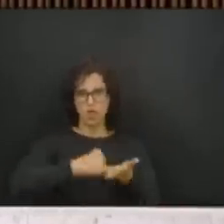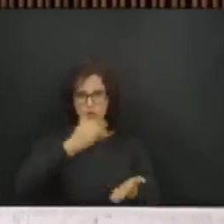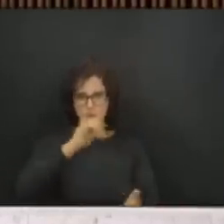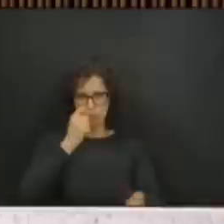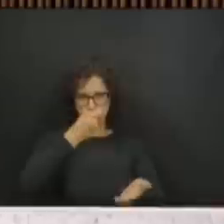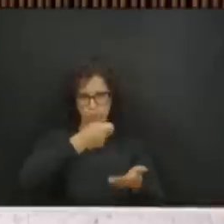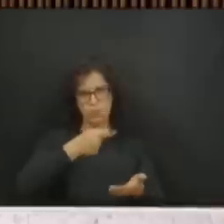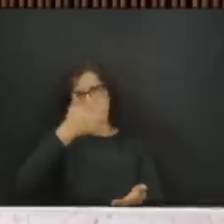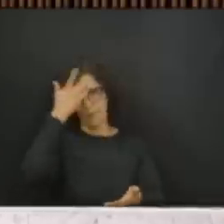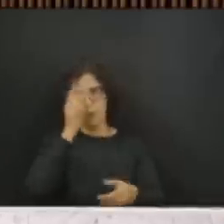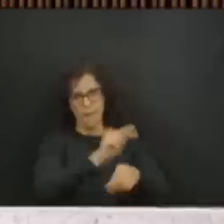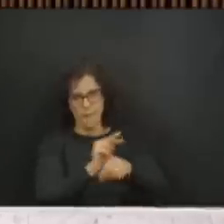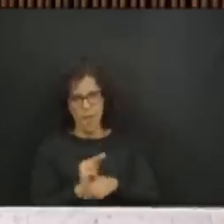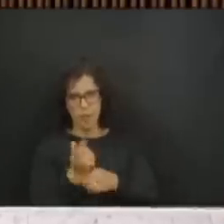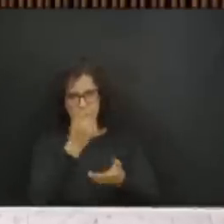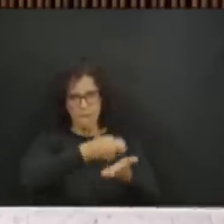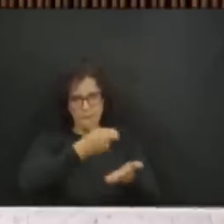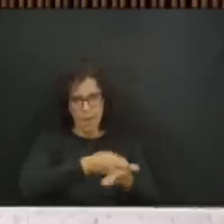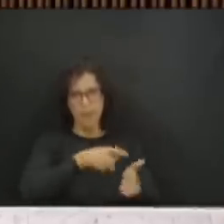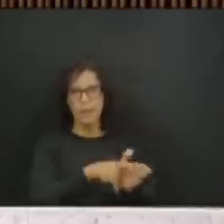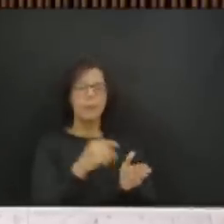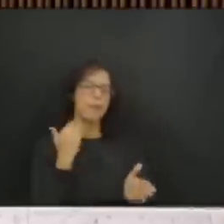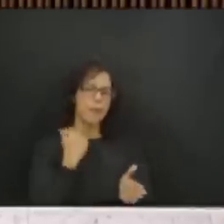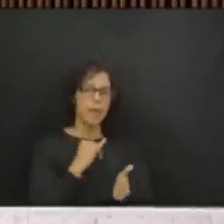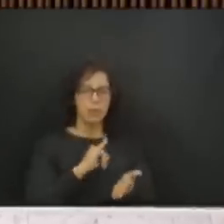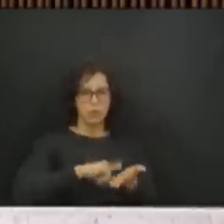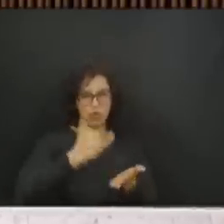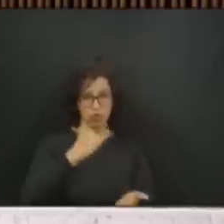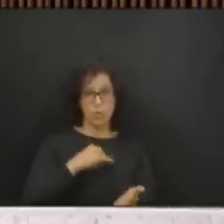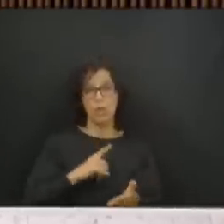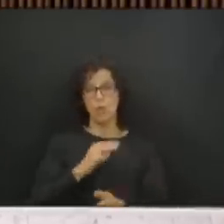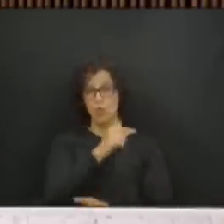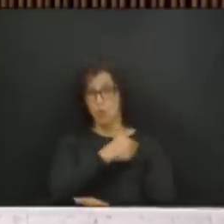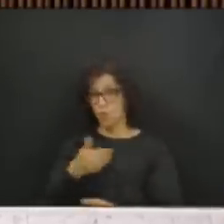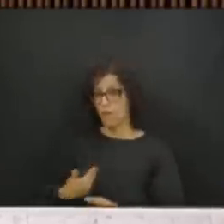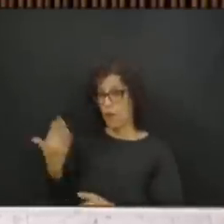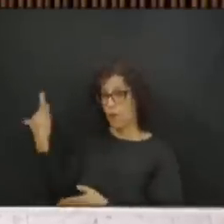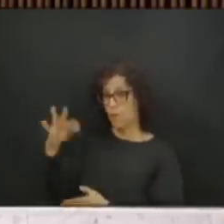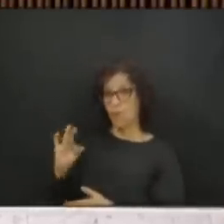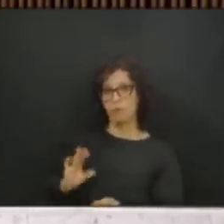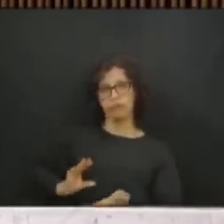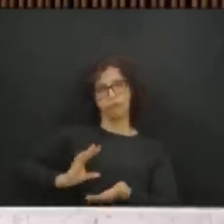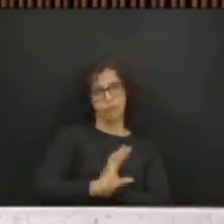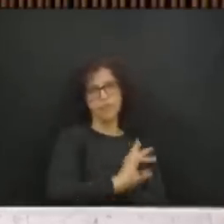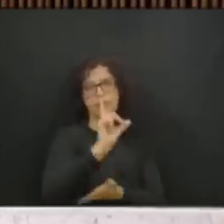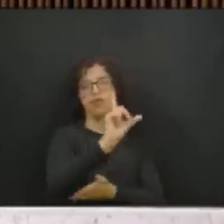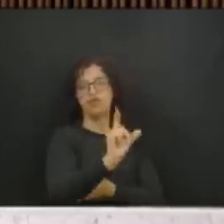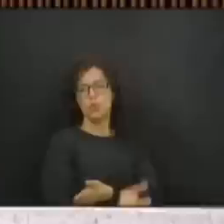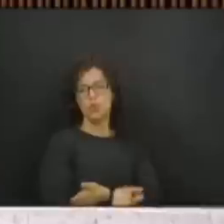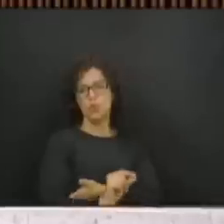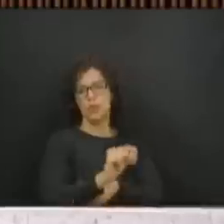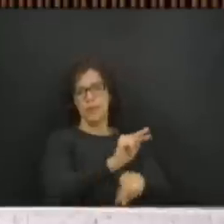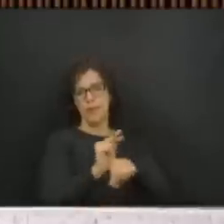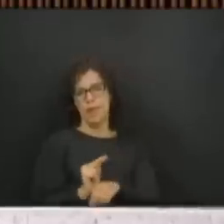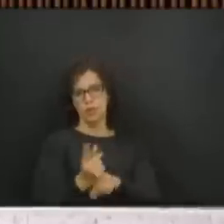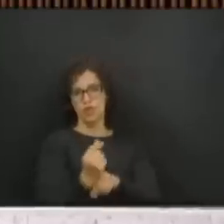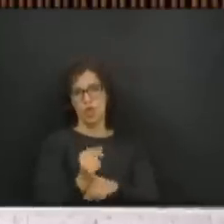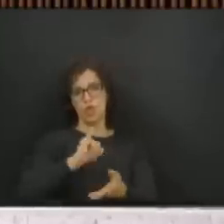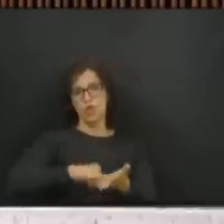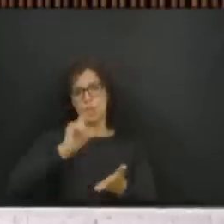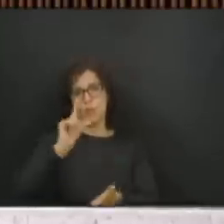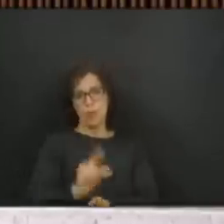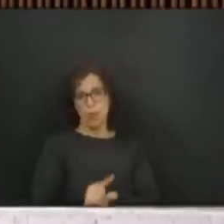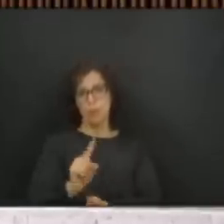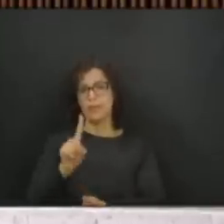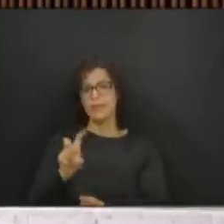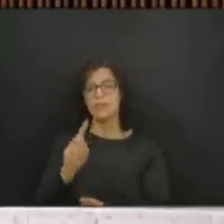o governo federal e faz um dinheiro coloca um dinheiro a mais para que essa taxa fique menor para o crédito agrícola 15